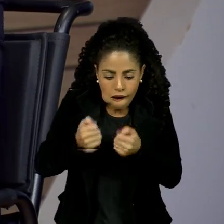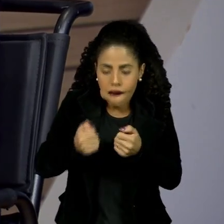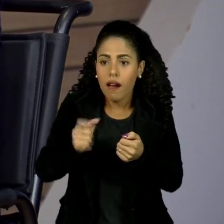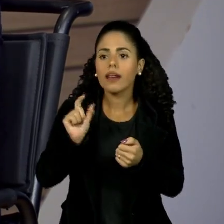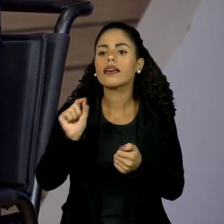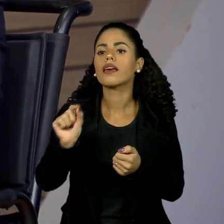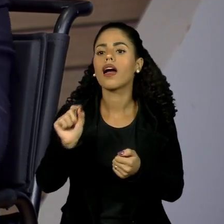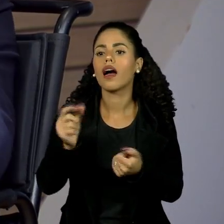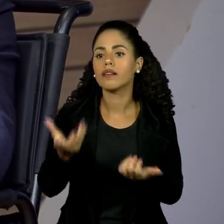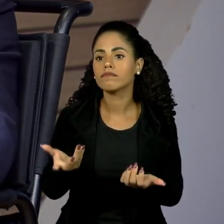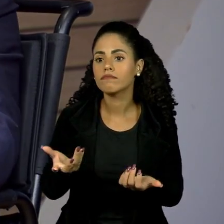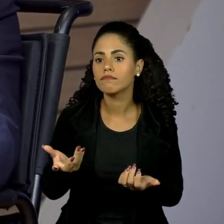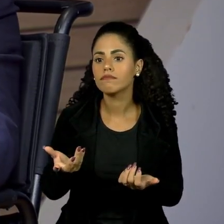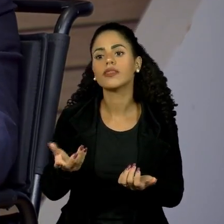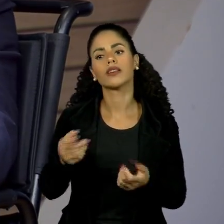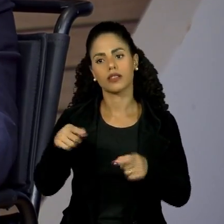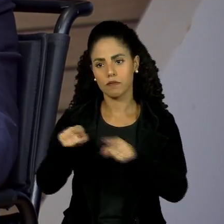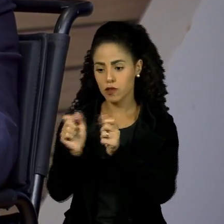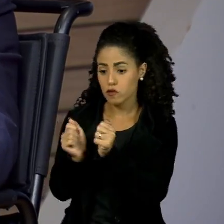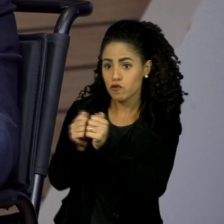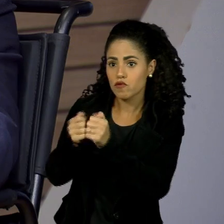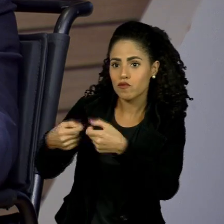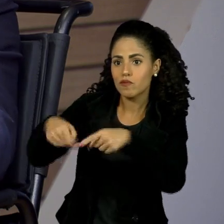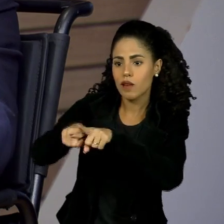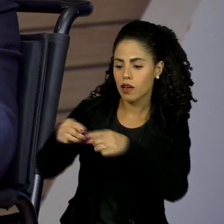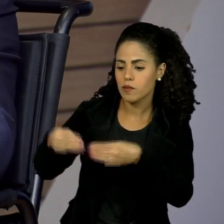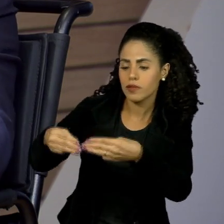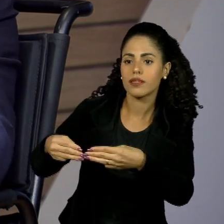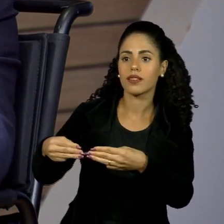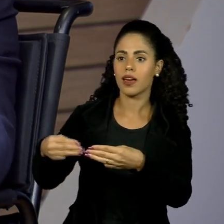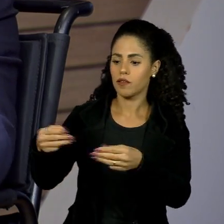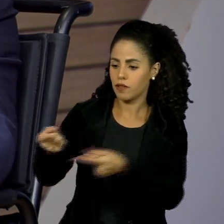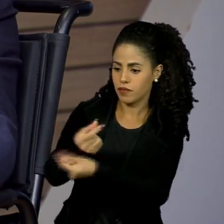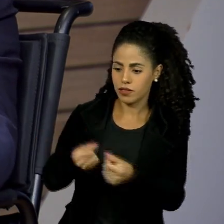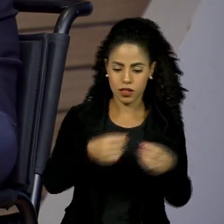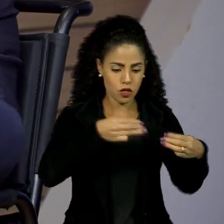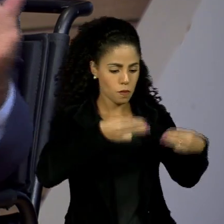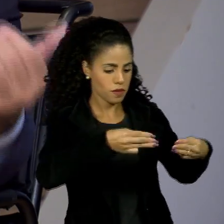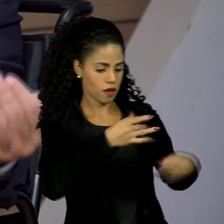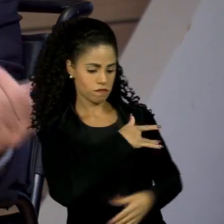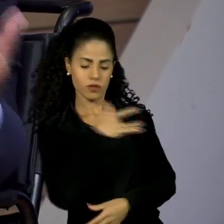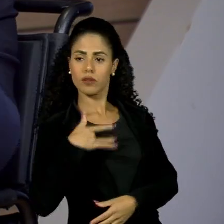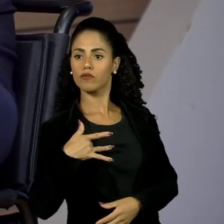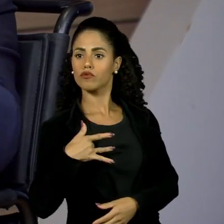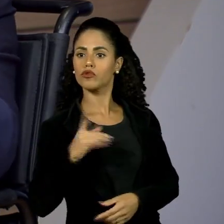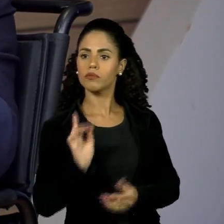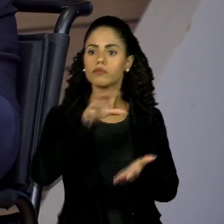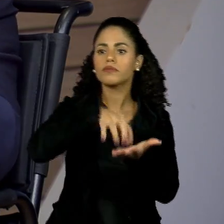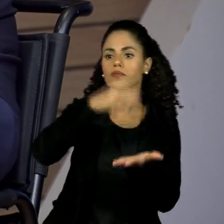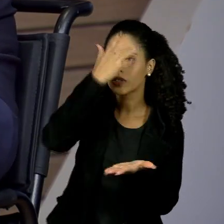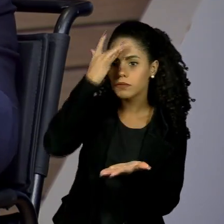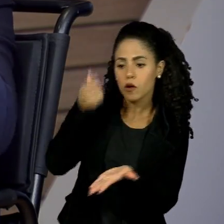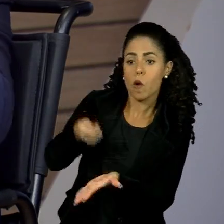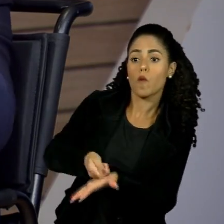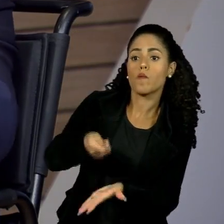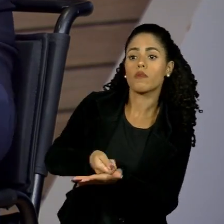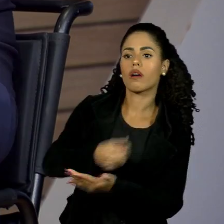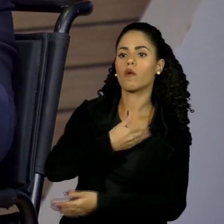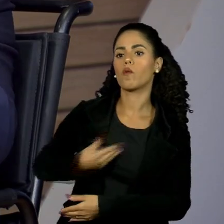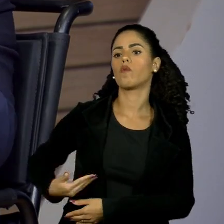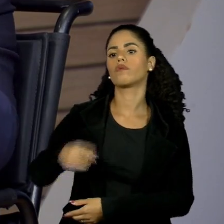é um trabalho junto do Ministério da Fazenda com o Ministério da Saúde de criar centros até de obrigar o operador e o próprio governo